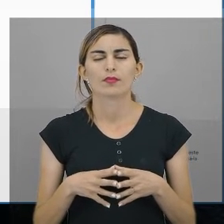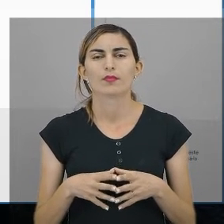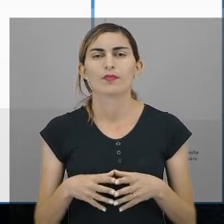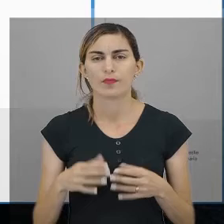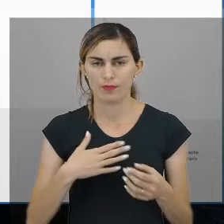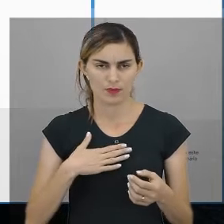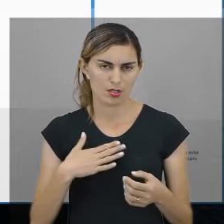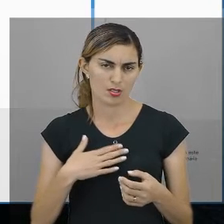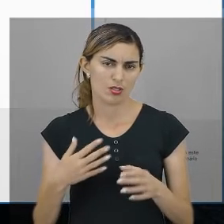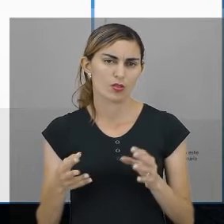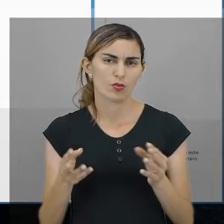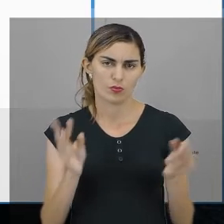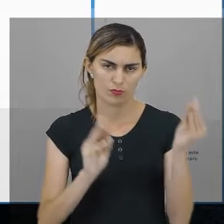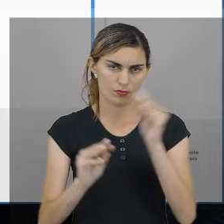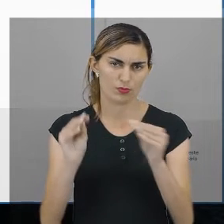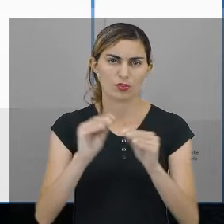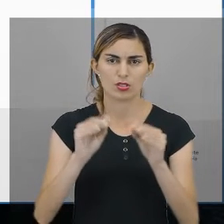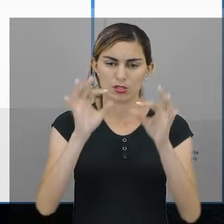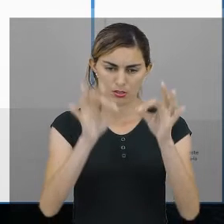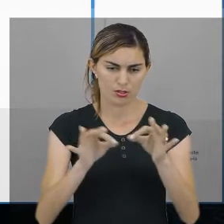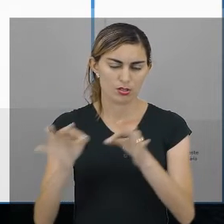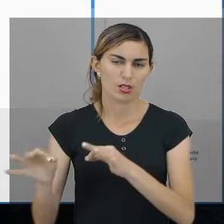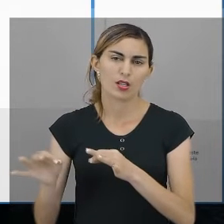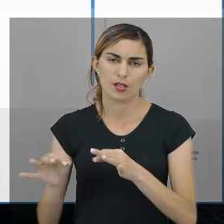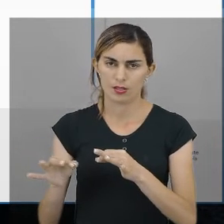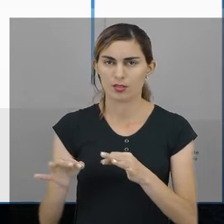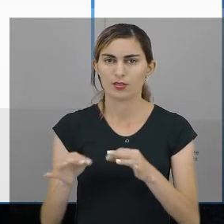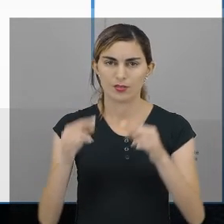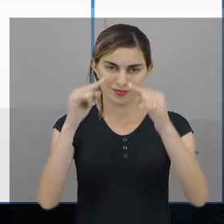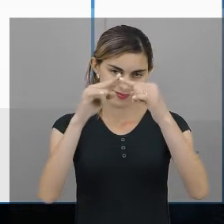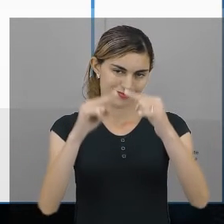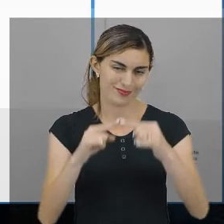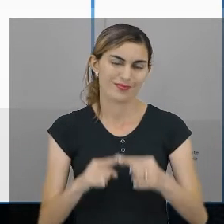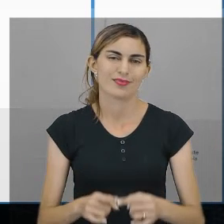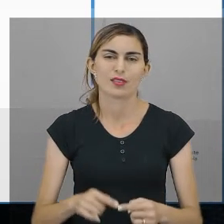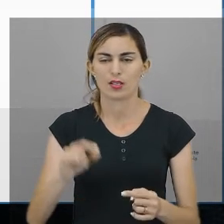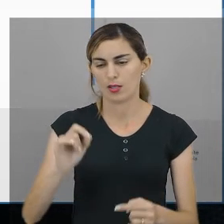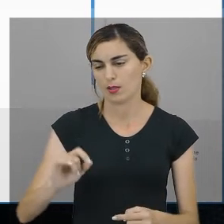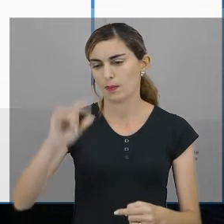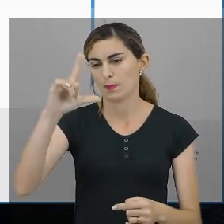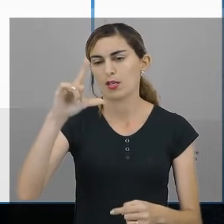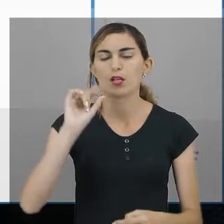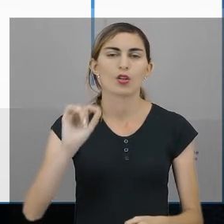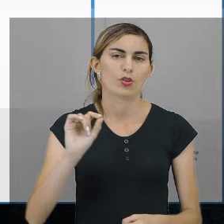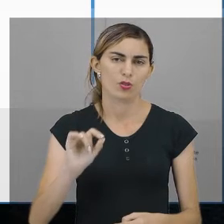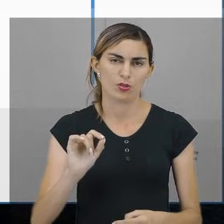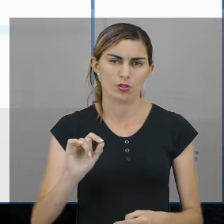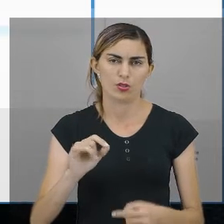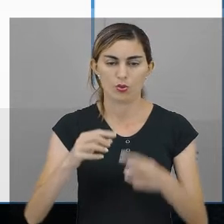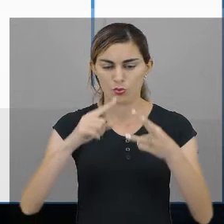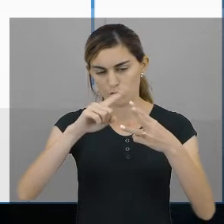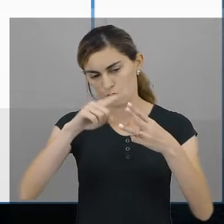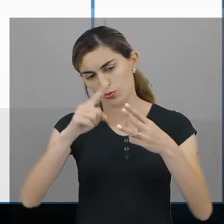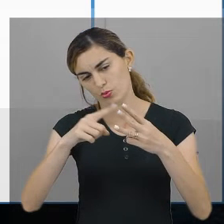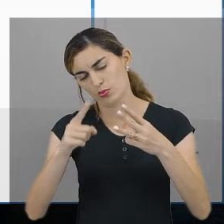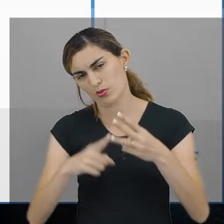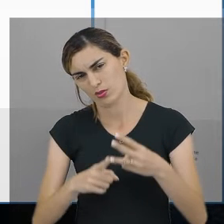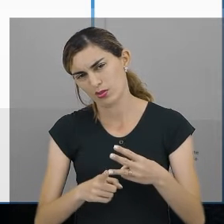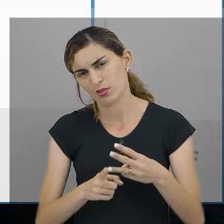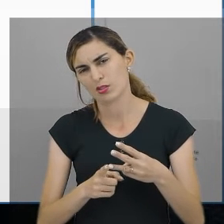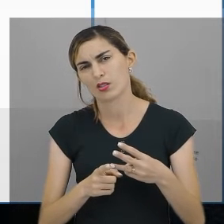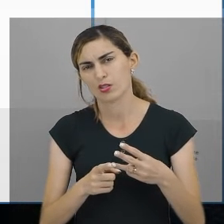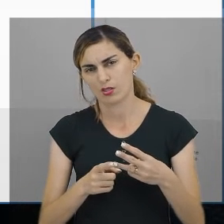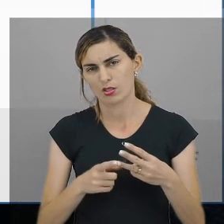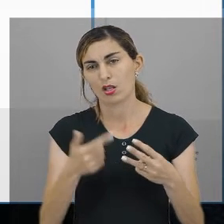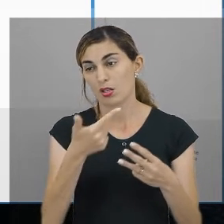ele usa a estrutura condicional corretamente graças ao operador relacional maior que, nos três casos.